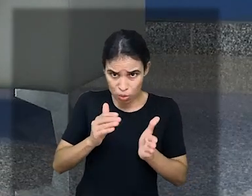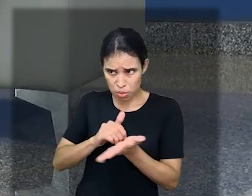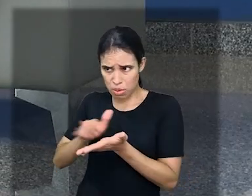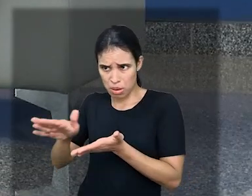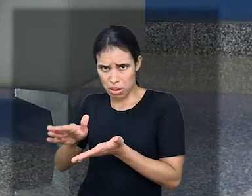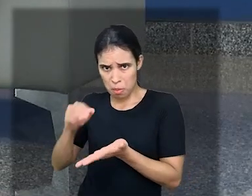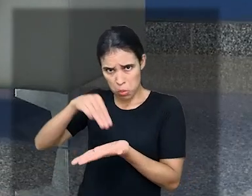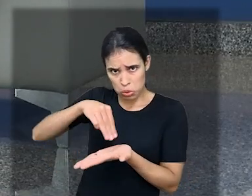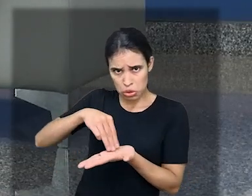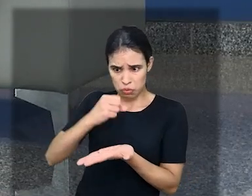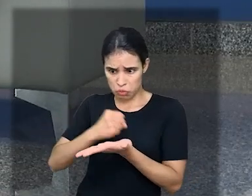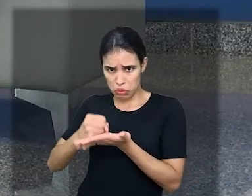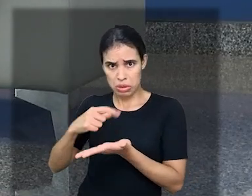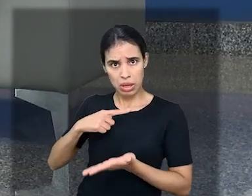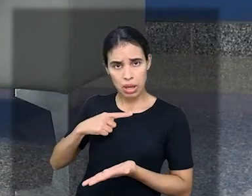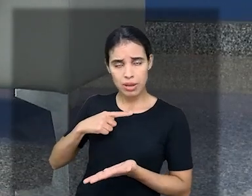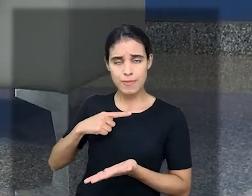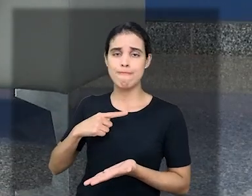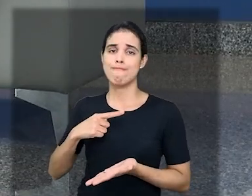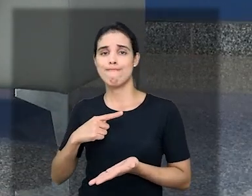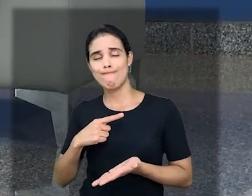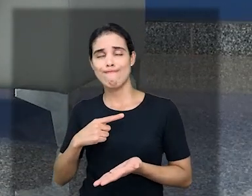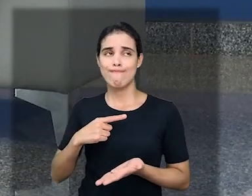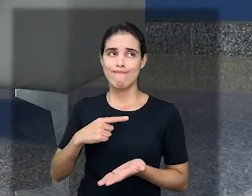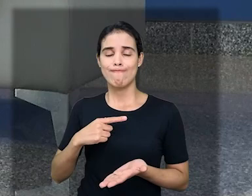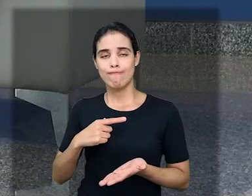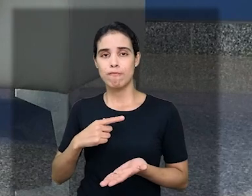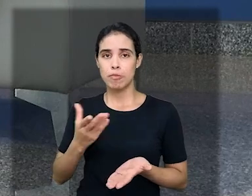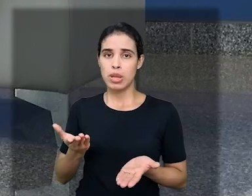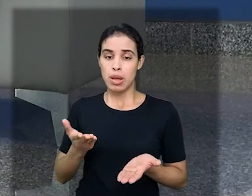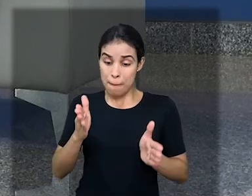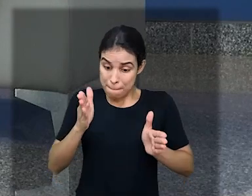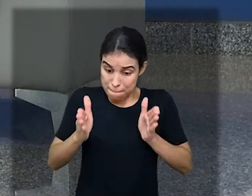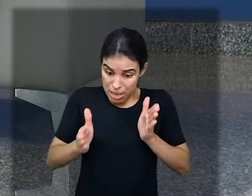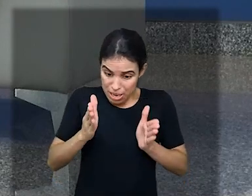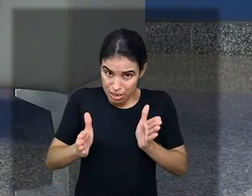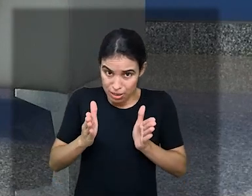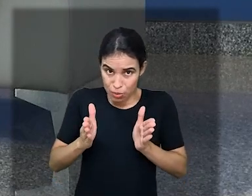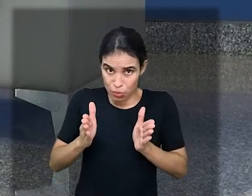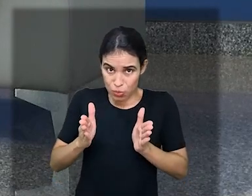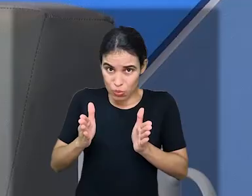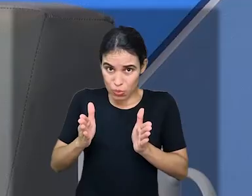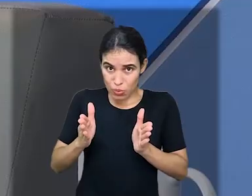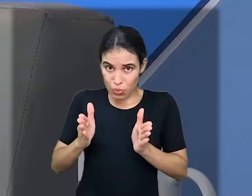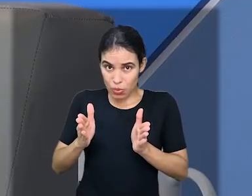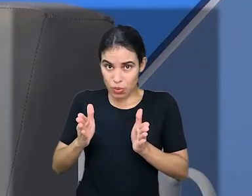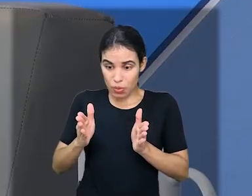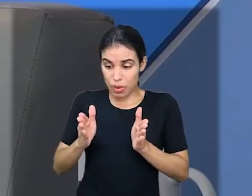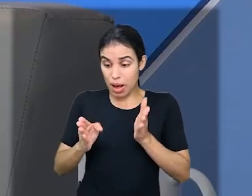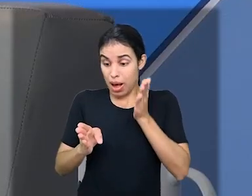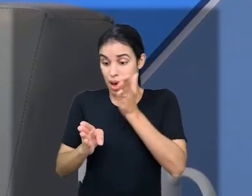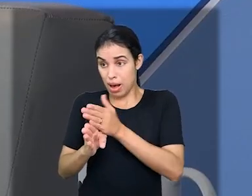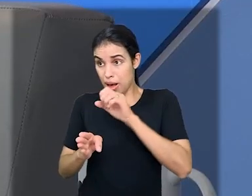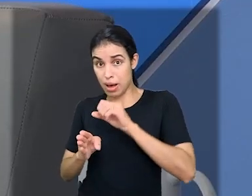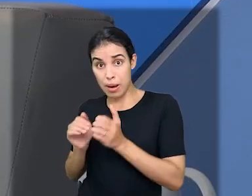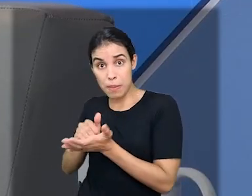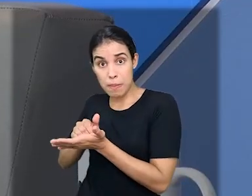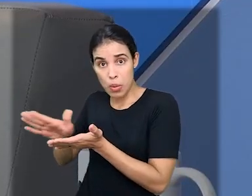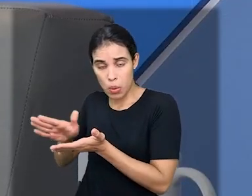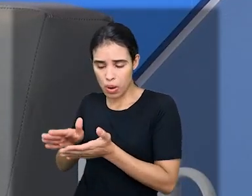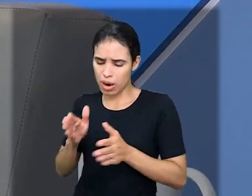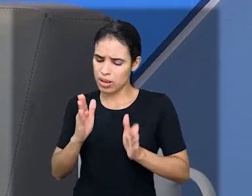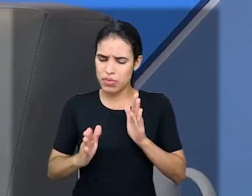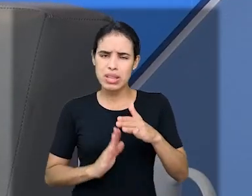situação? É difícil, às vezes, configurar um abandono de emprego no aviso prévio, né? Porque, às vezes, é